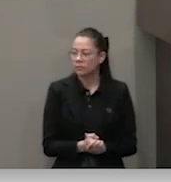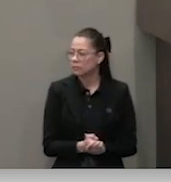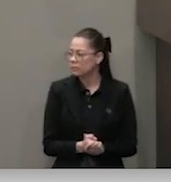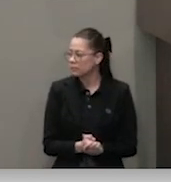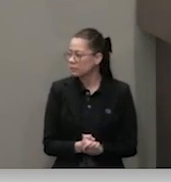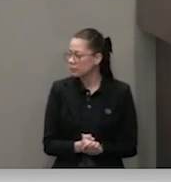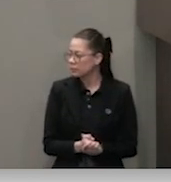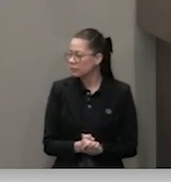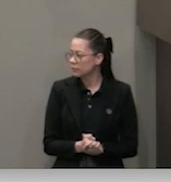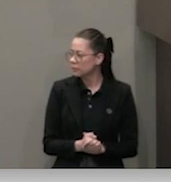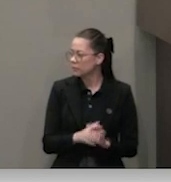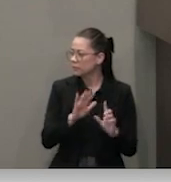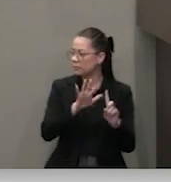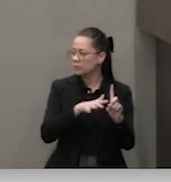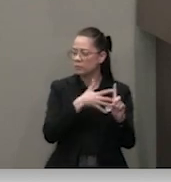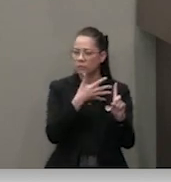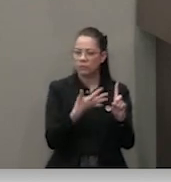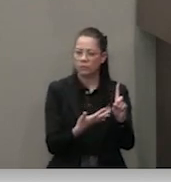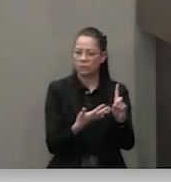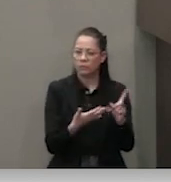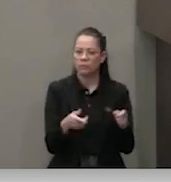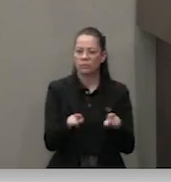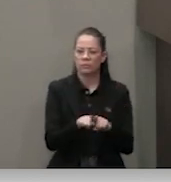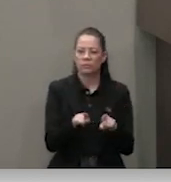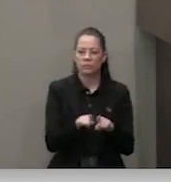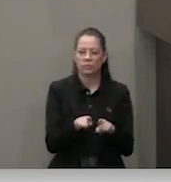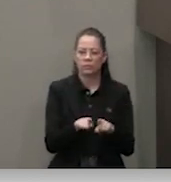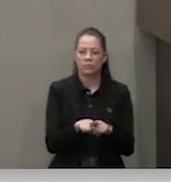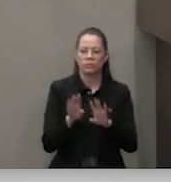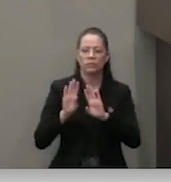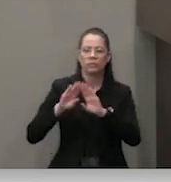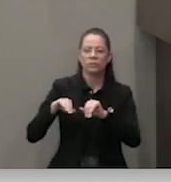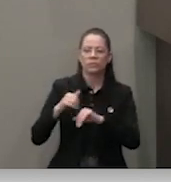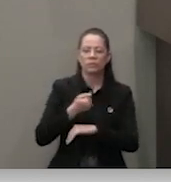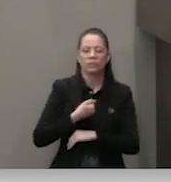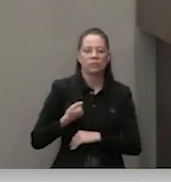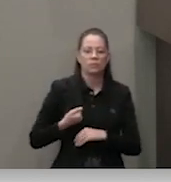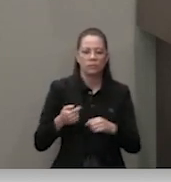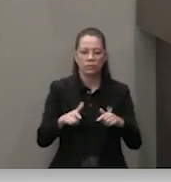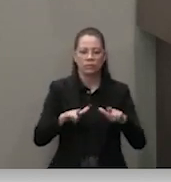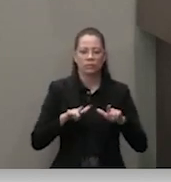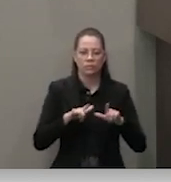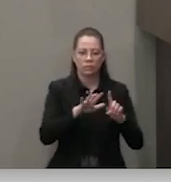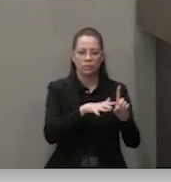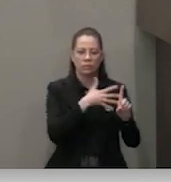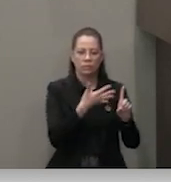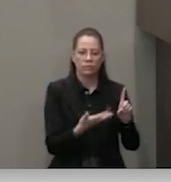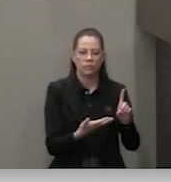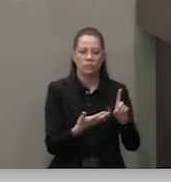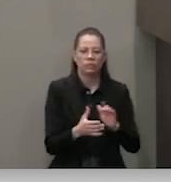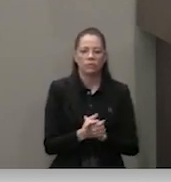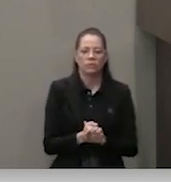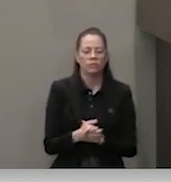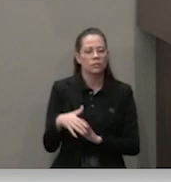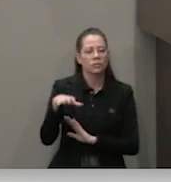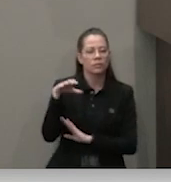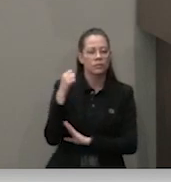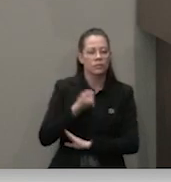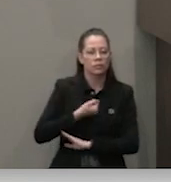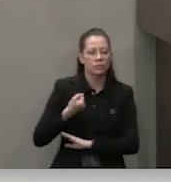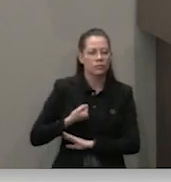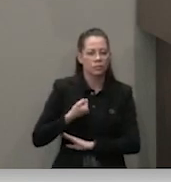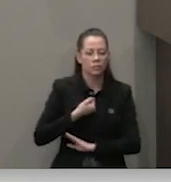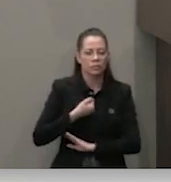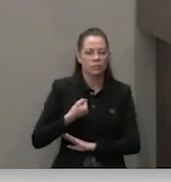unanimidade homenagem de honra o mérito requerimento de concessão de distinção de honra o mérito número